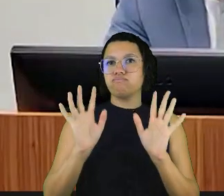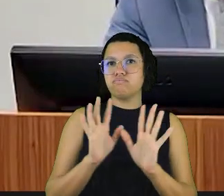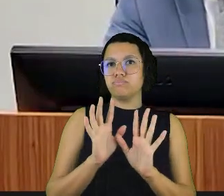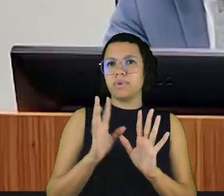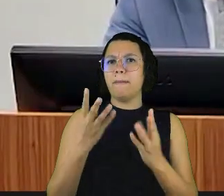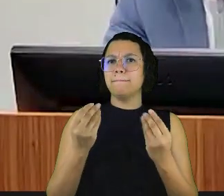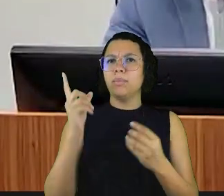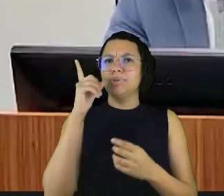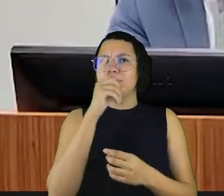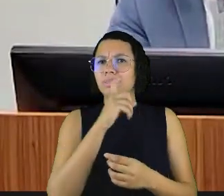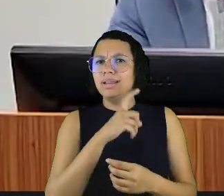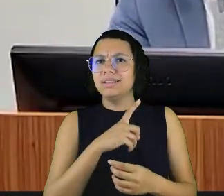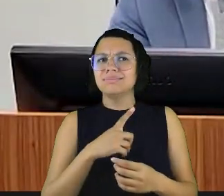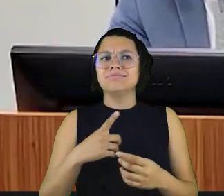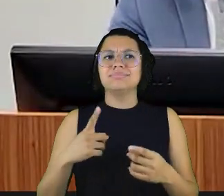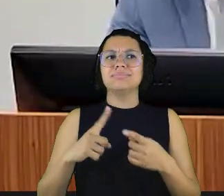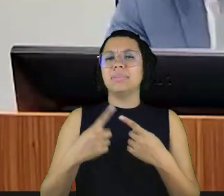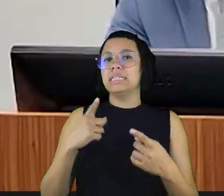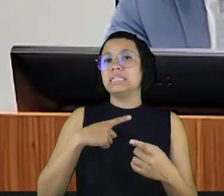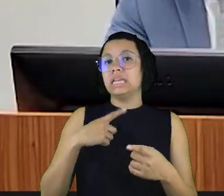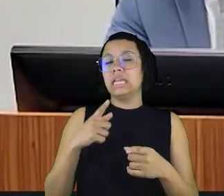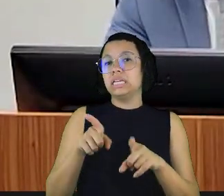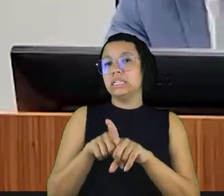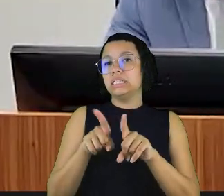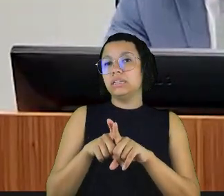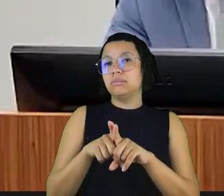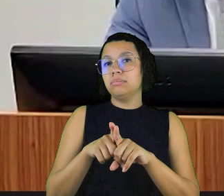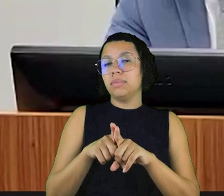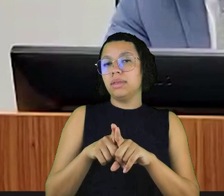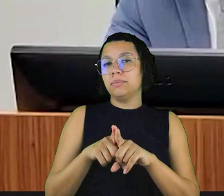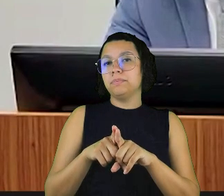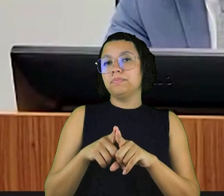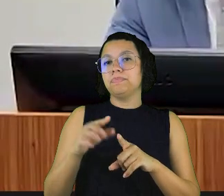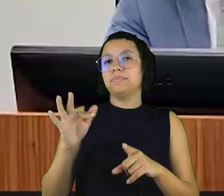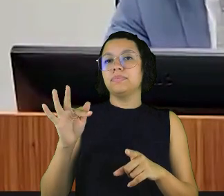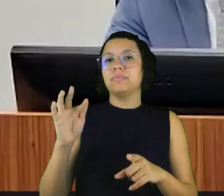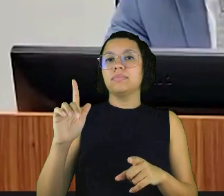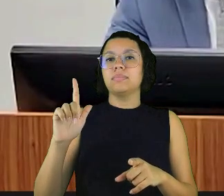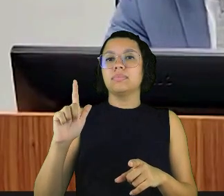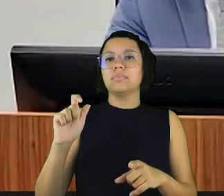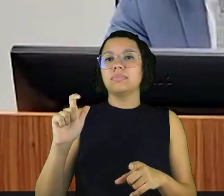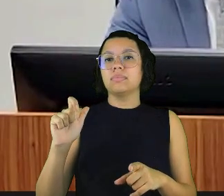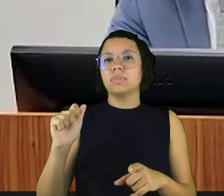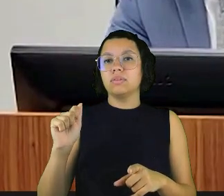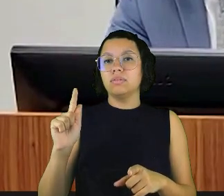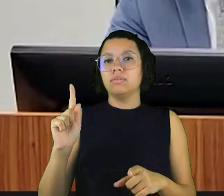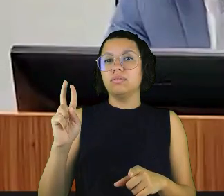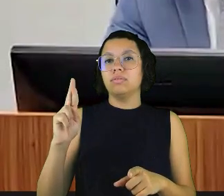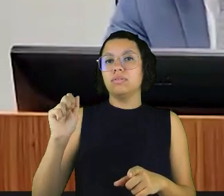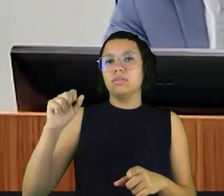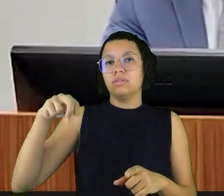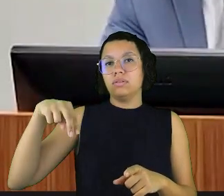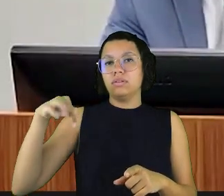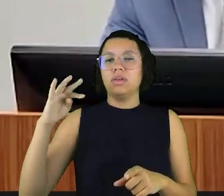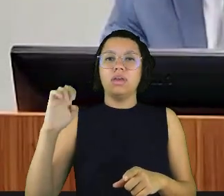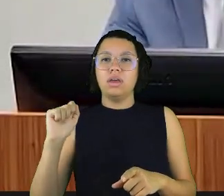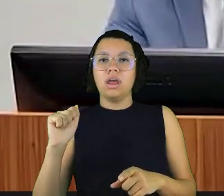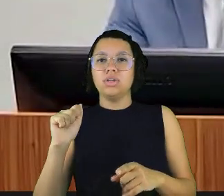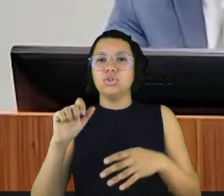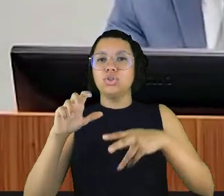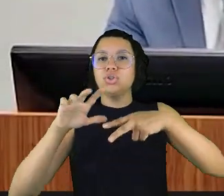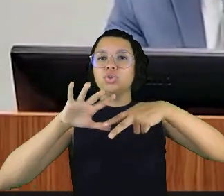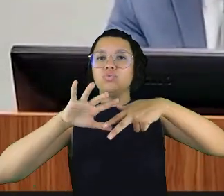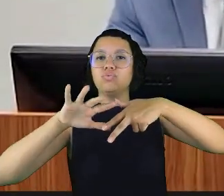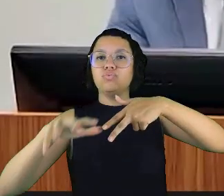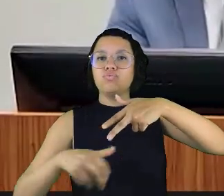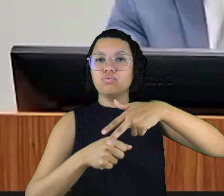você tem, ao mesmo tempo, um flagrante do toxicômano que furtou